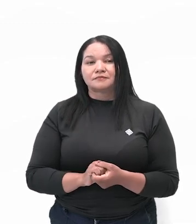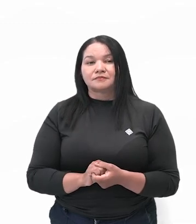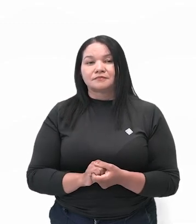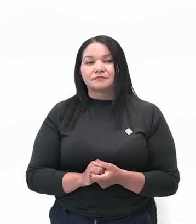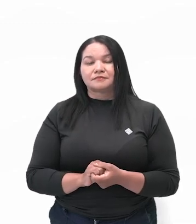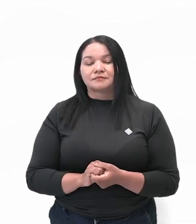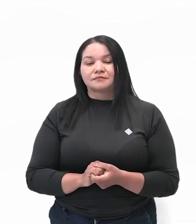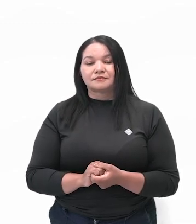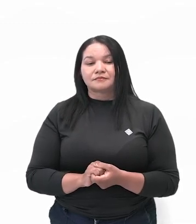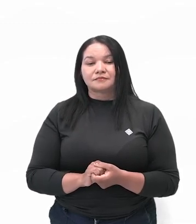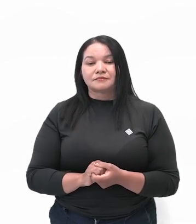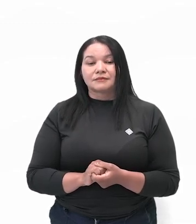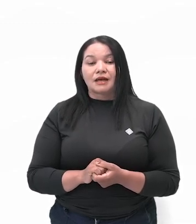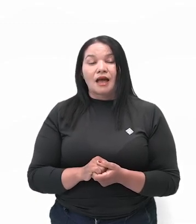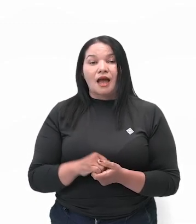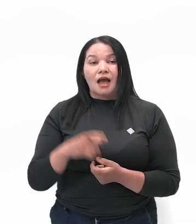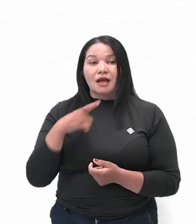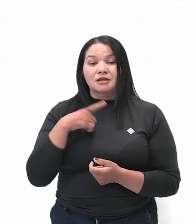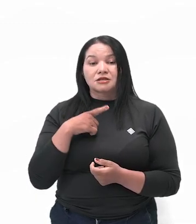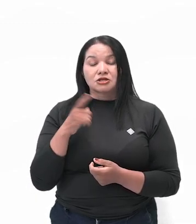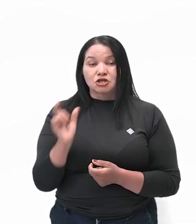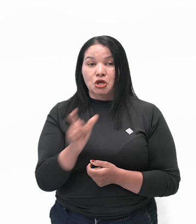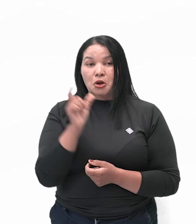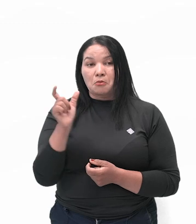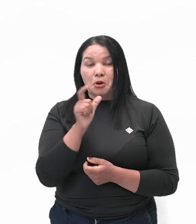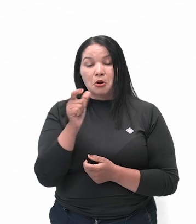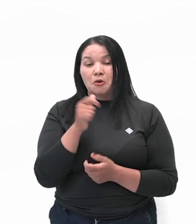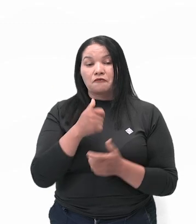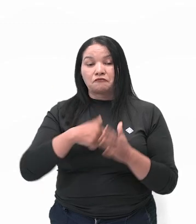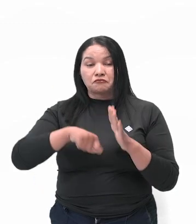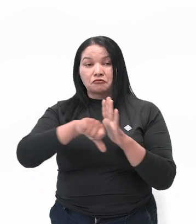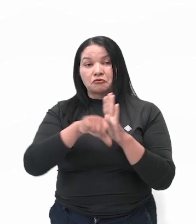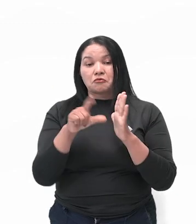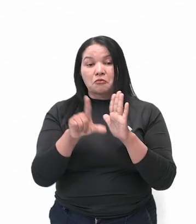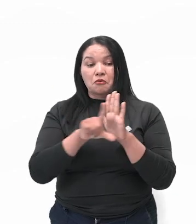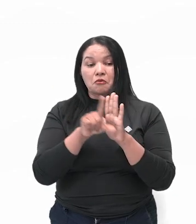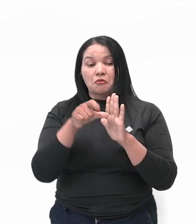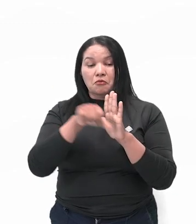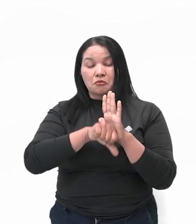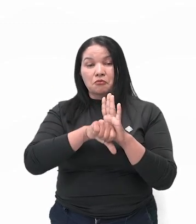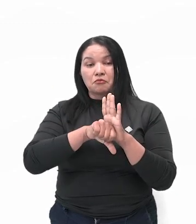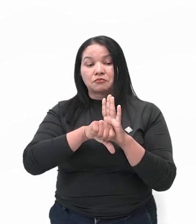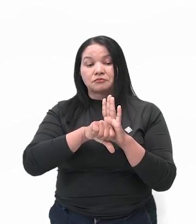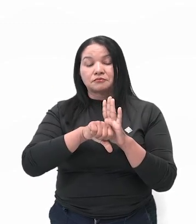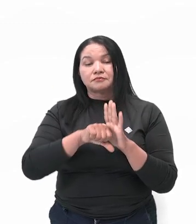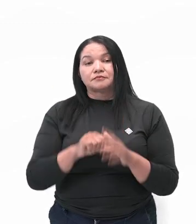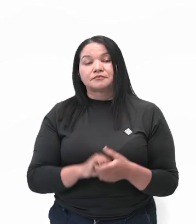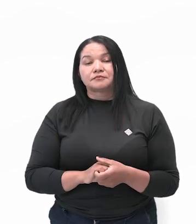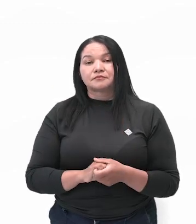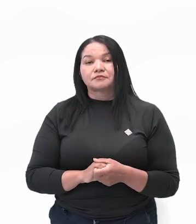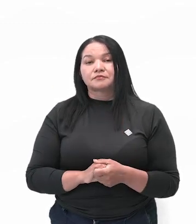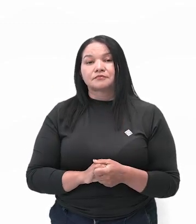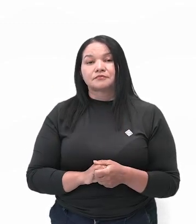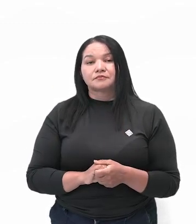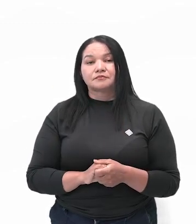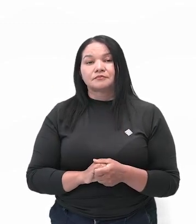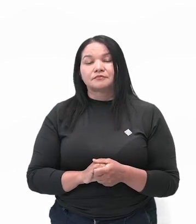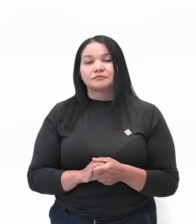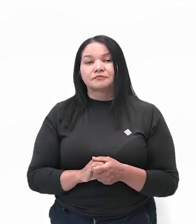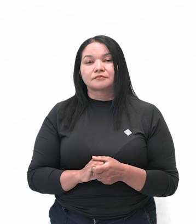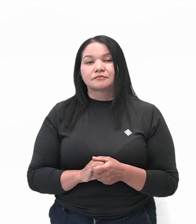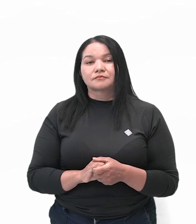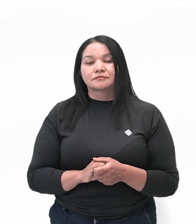acelerando, aqui eu tenho a palavra ilegal. Algo ilegal está acontecendo. Agricultural